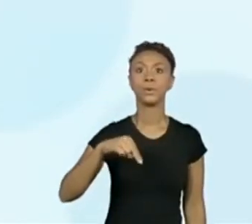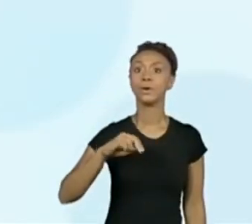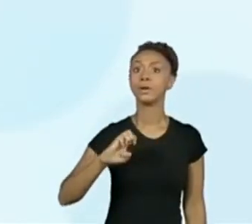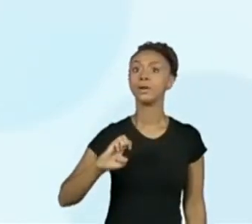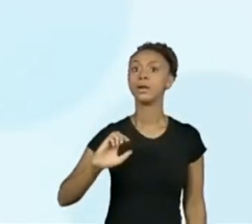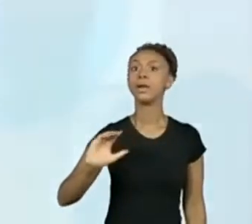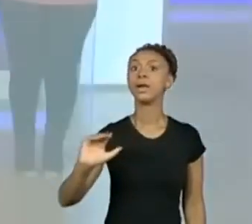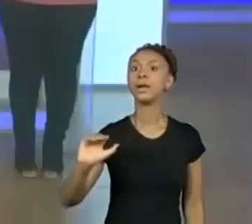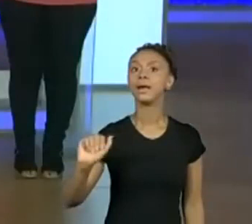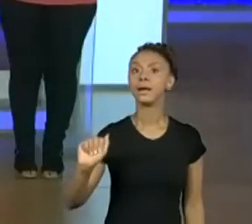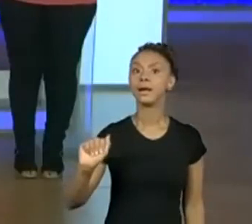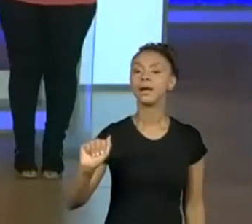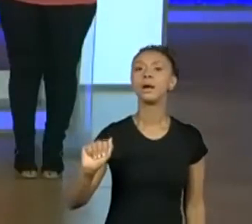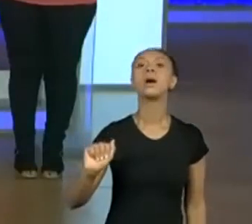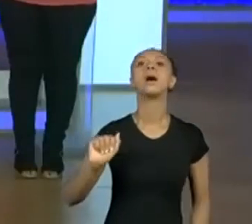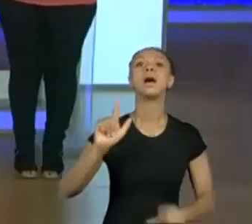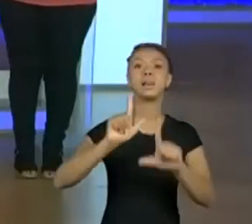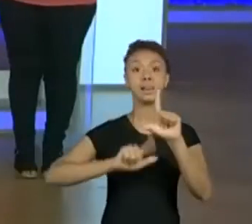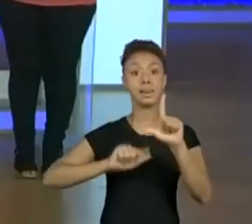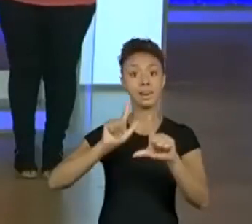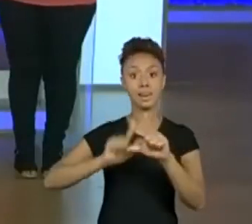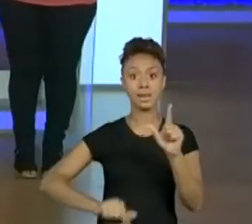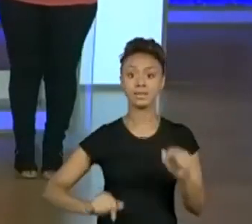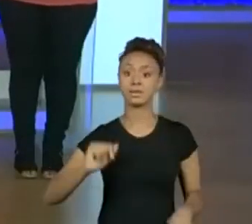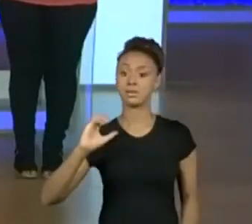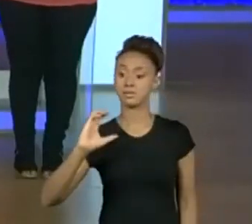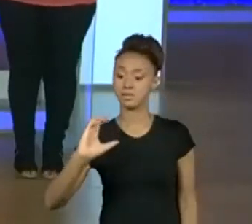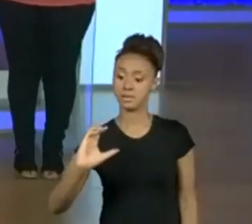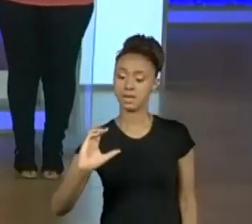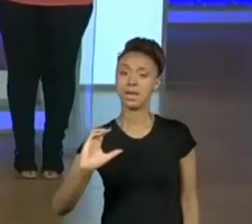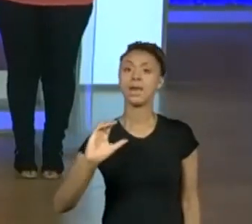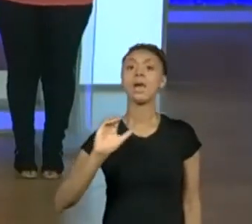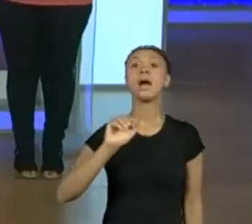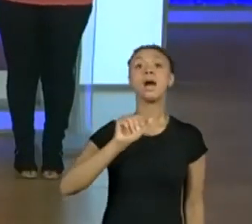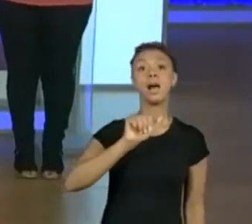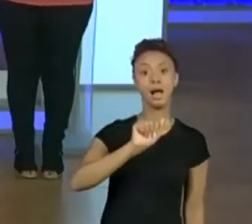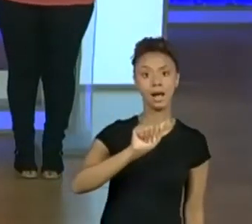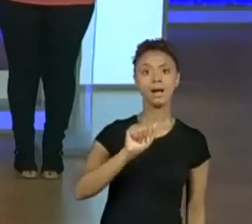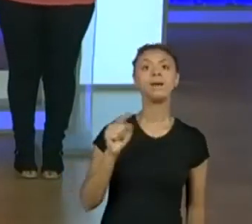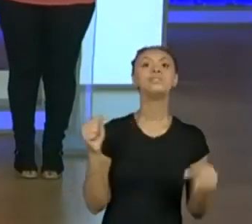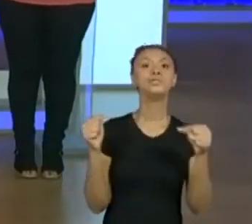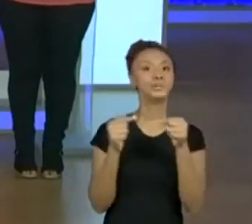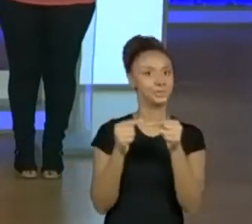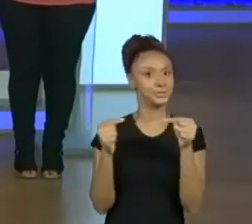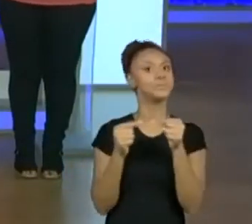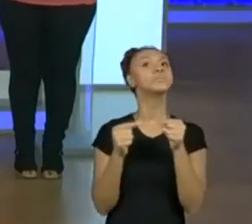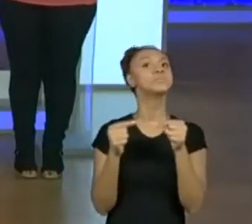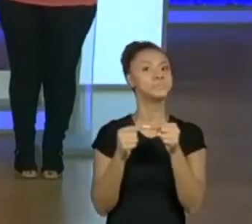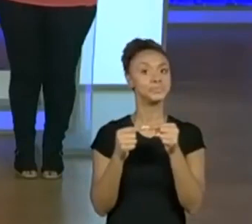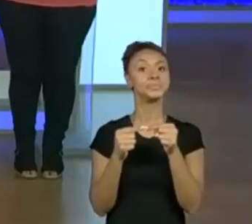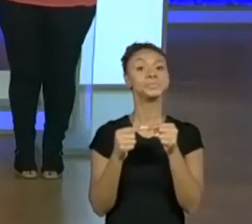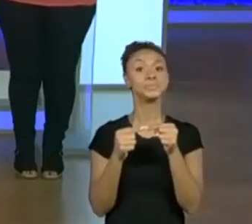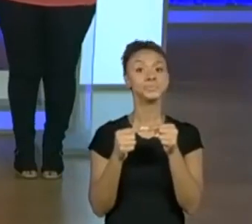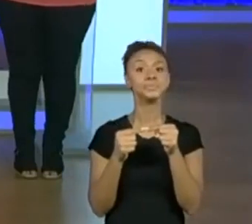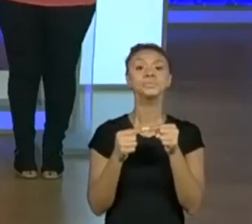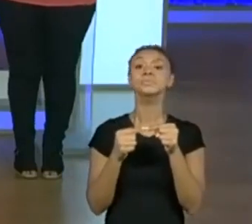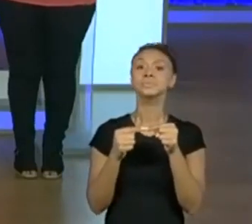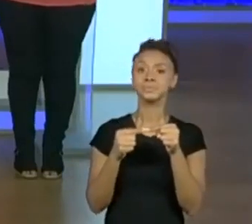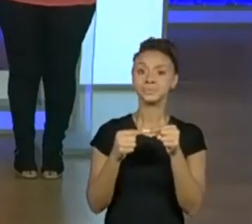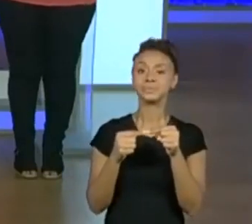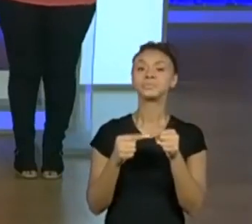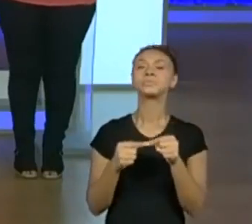As letras C e A faz o som K do Caio e da boneca. Ah, então o C e o A